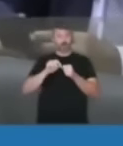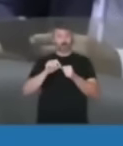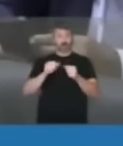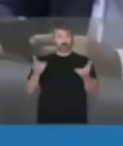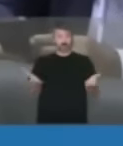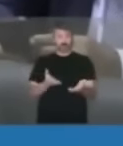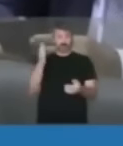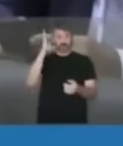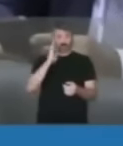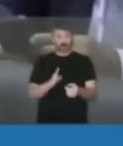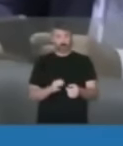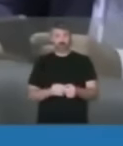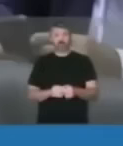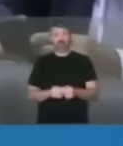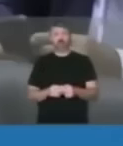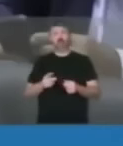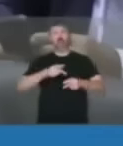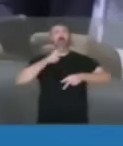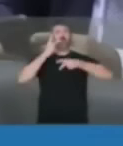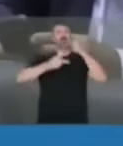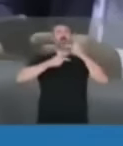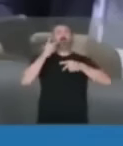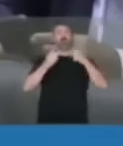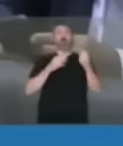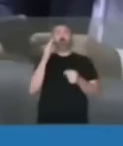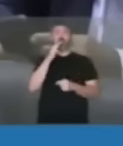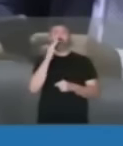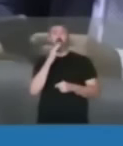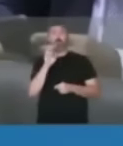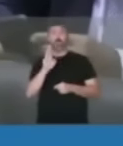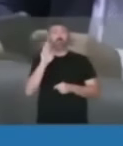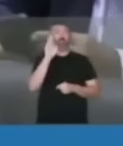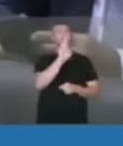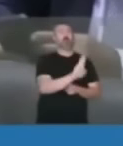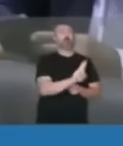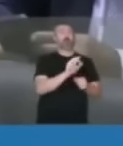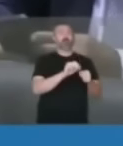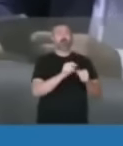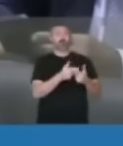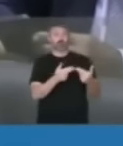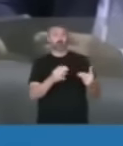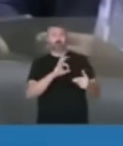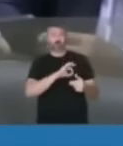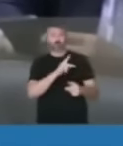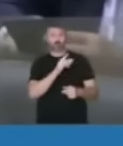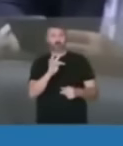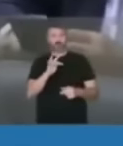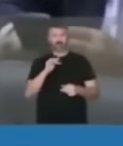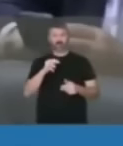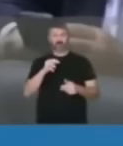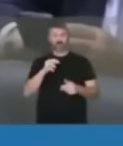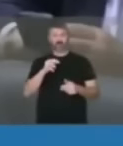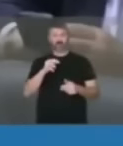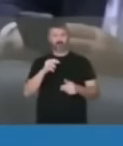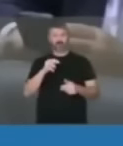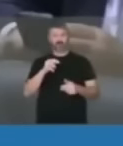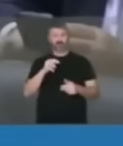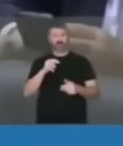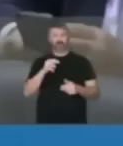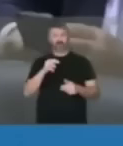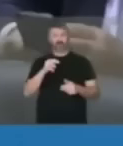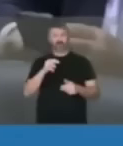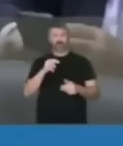situação, que fique falando com o Paulo Pimenta, mandando procedimentos para a Polícia Federal para tentar apurar fake news.